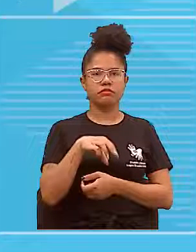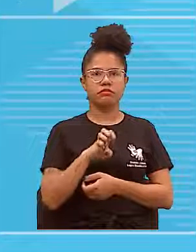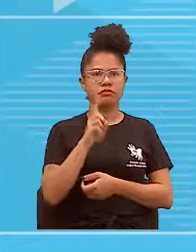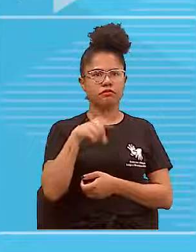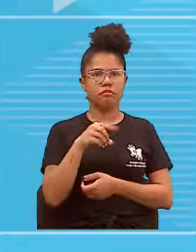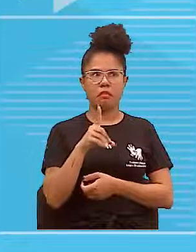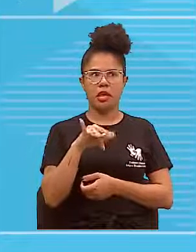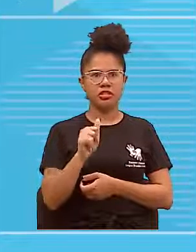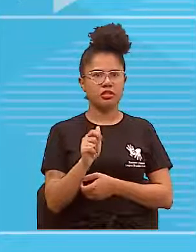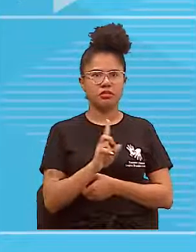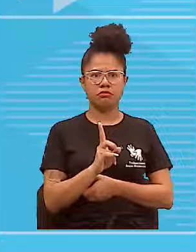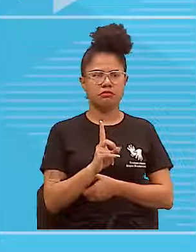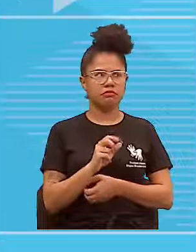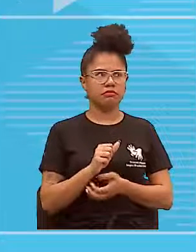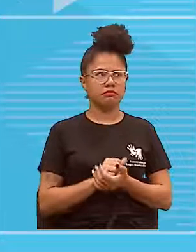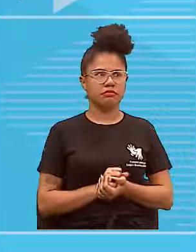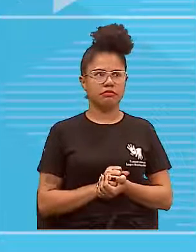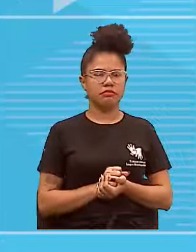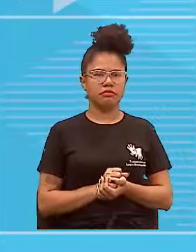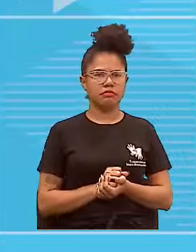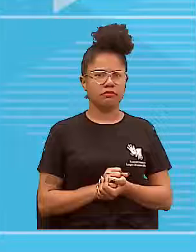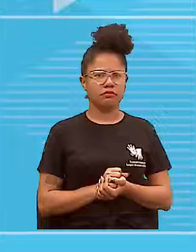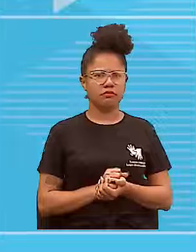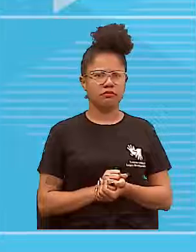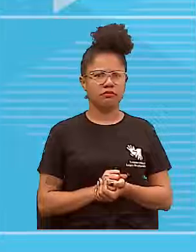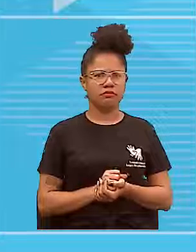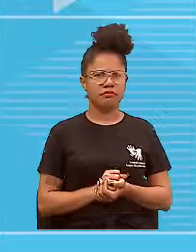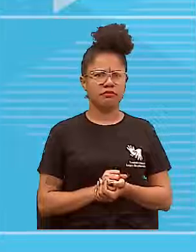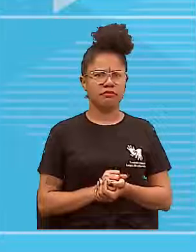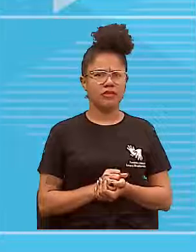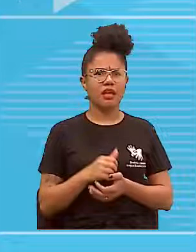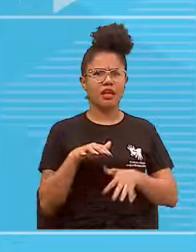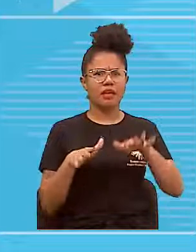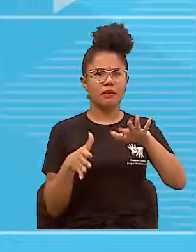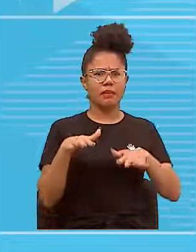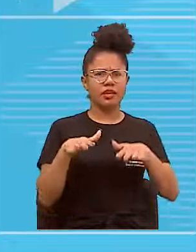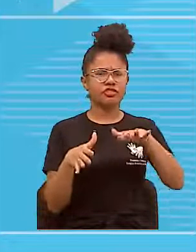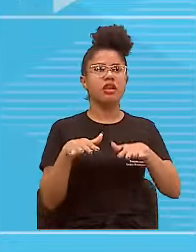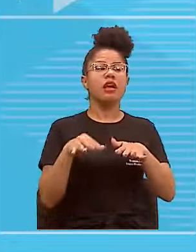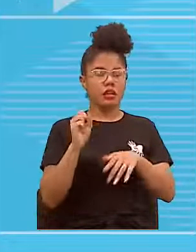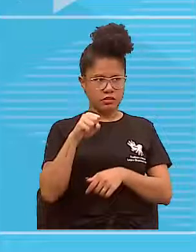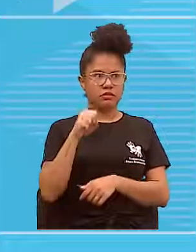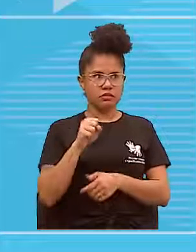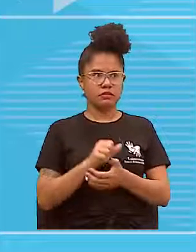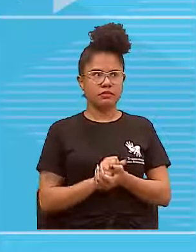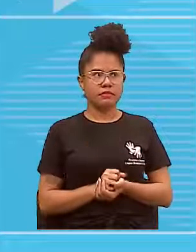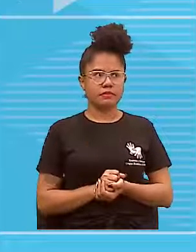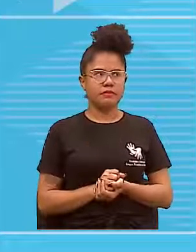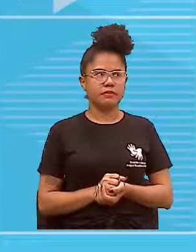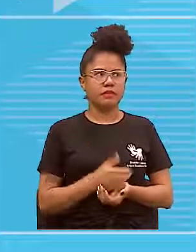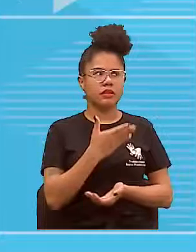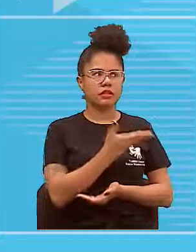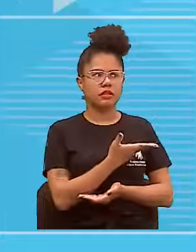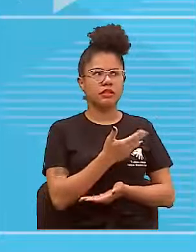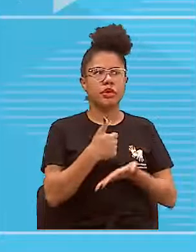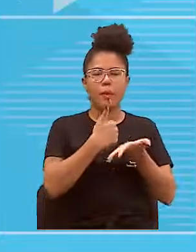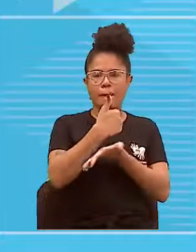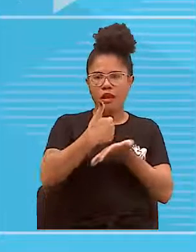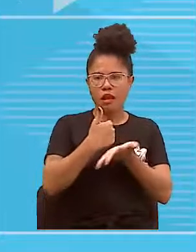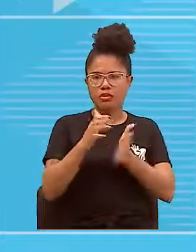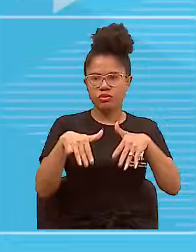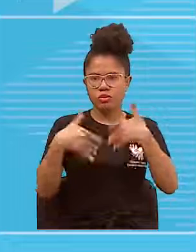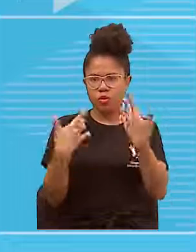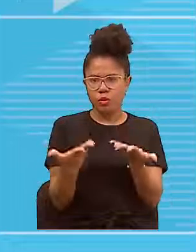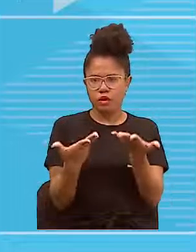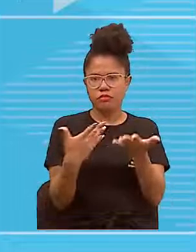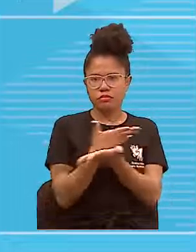seja, esse aqui, gente, é só a parte básica. A parte básica das medidas